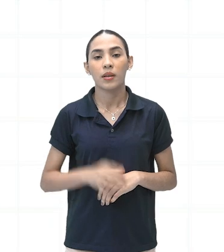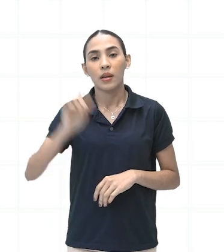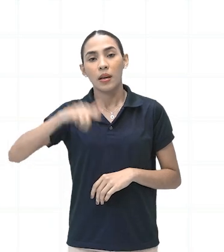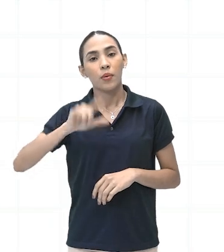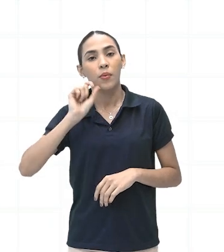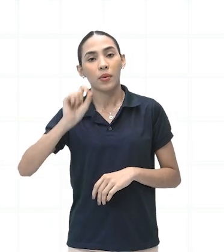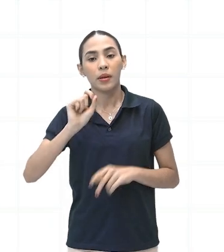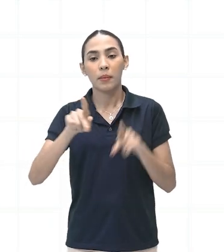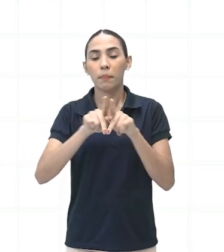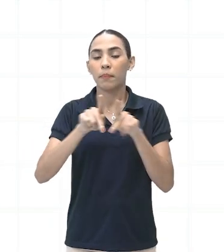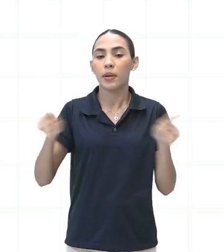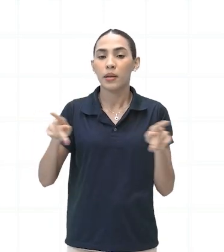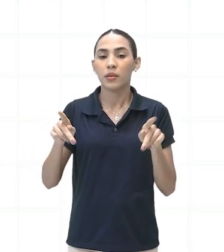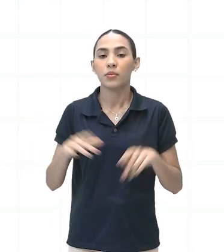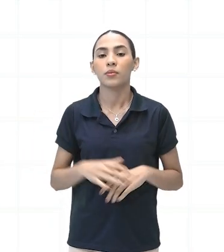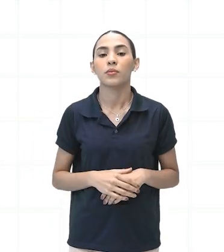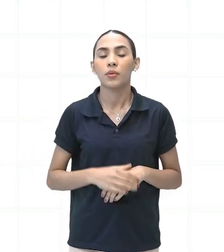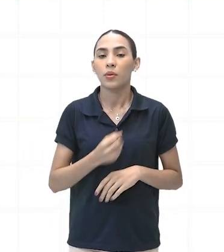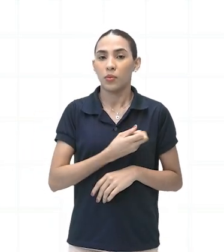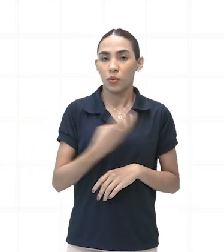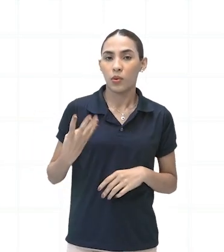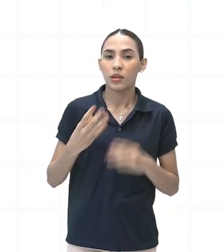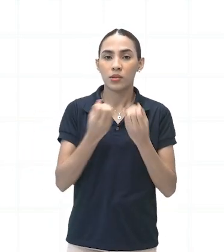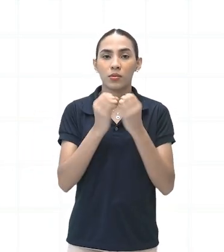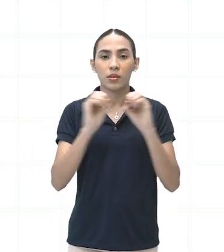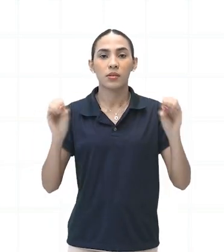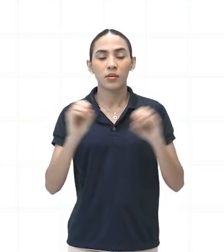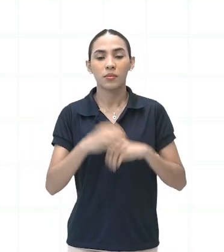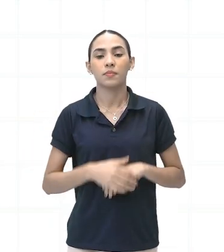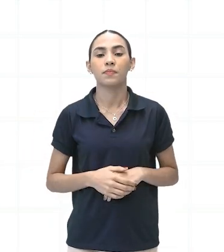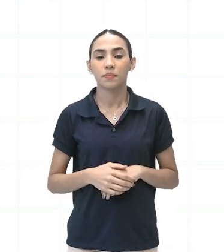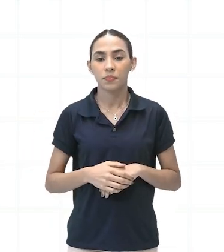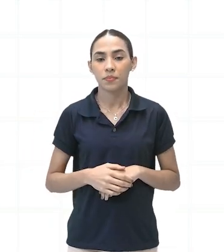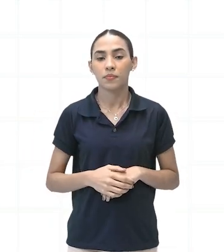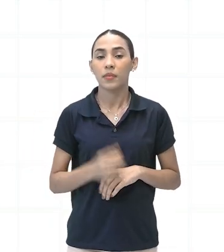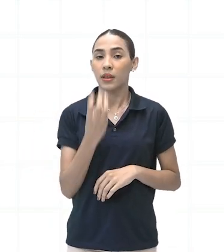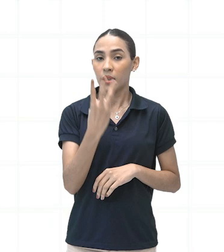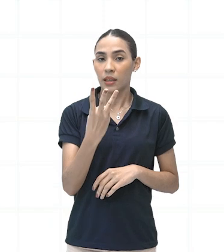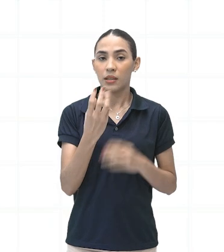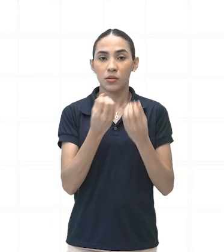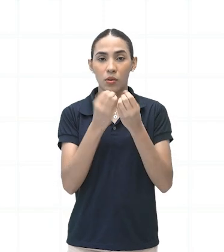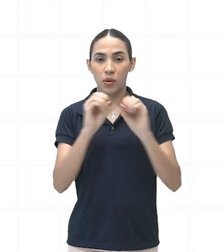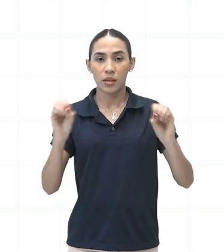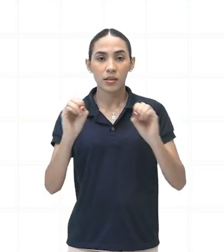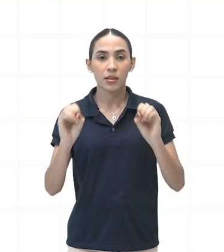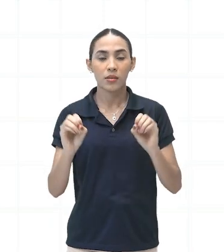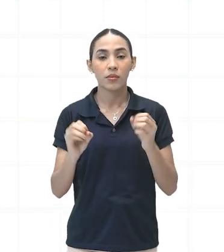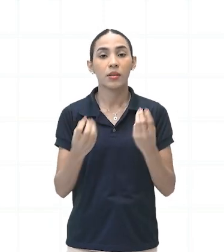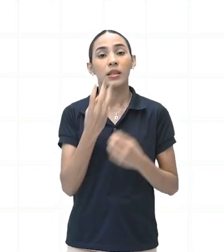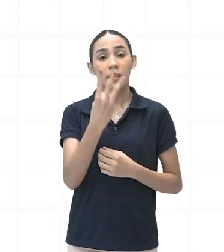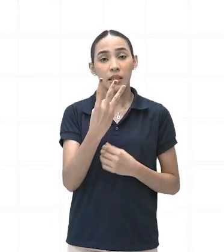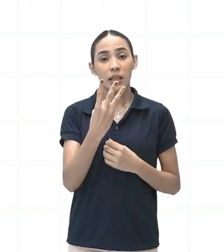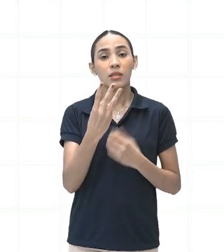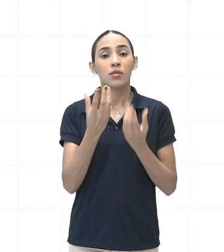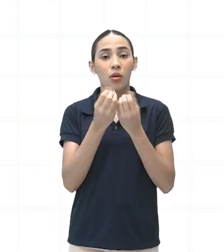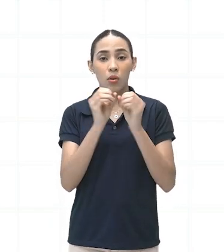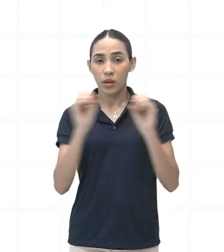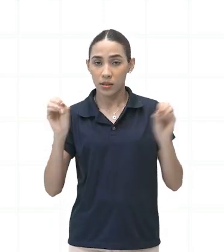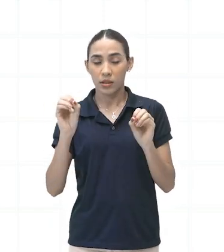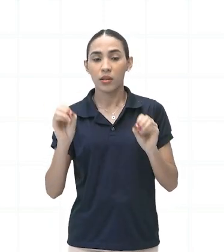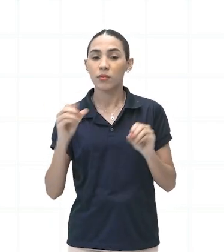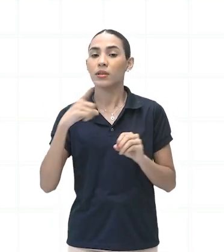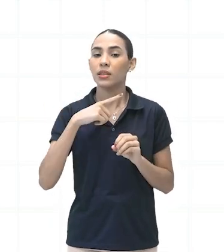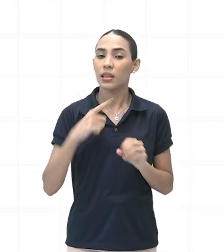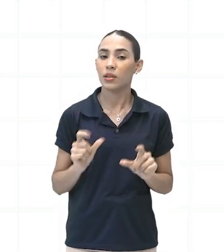é um período formado por quantas orações? Por 3 orações. Então, como eu tenho 3 orações aí,